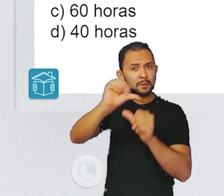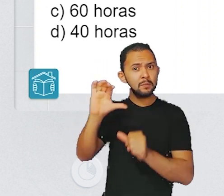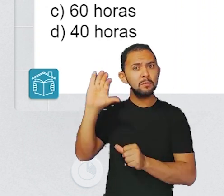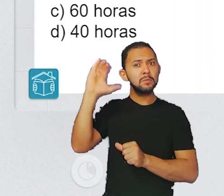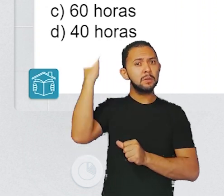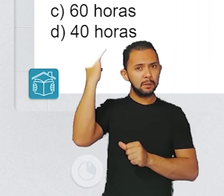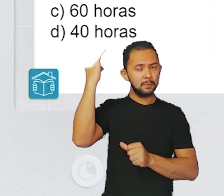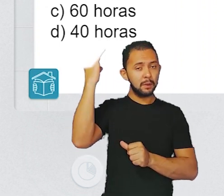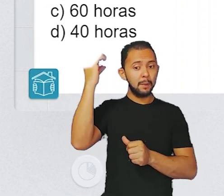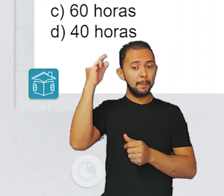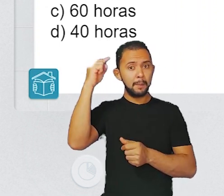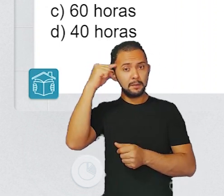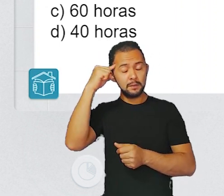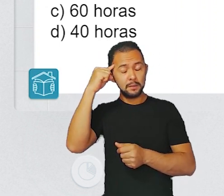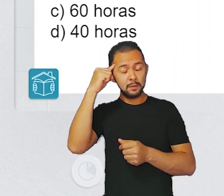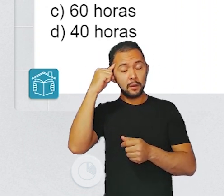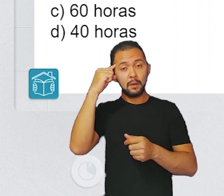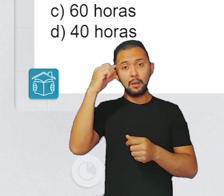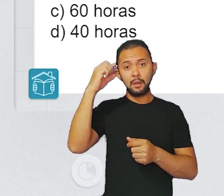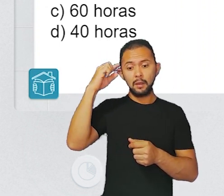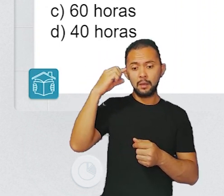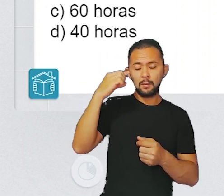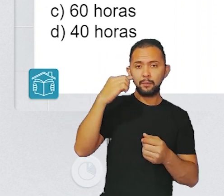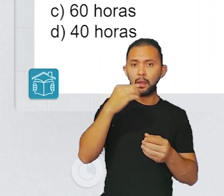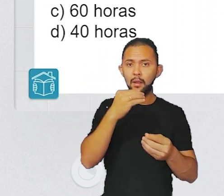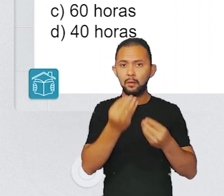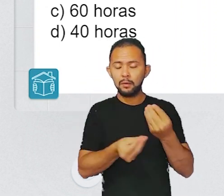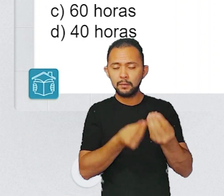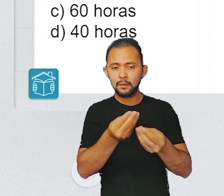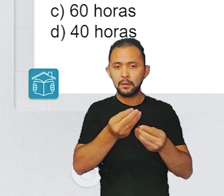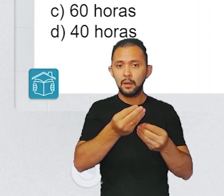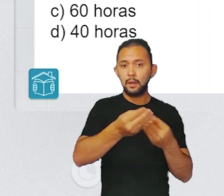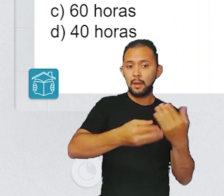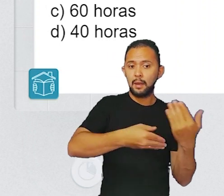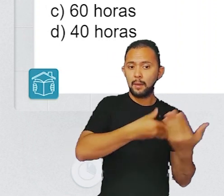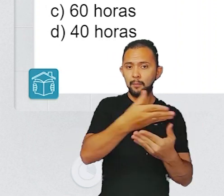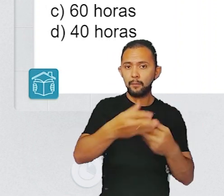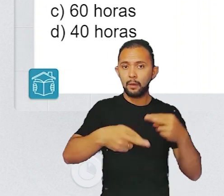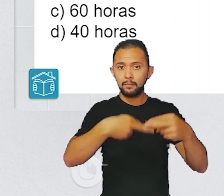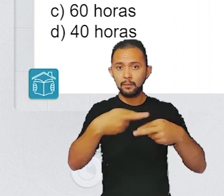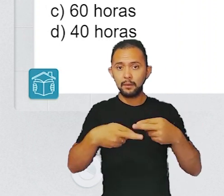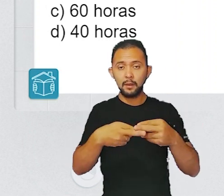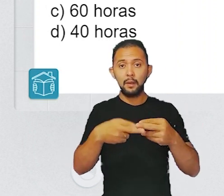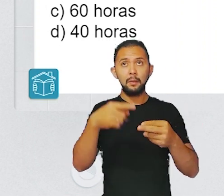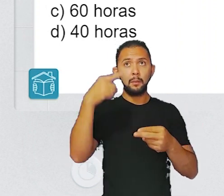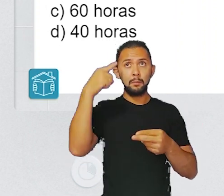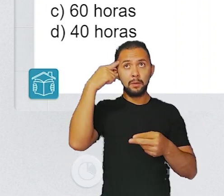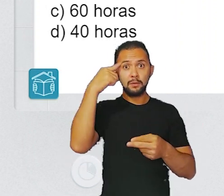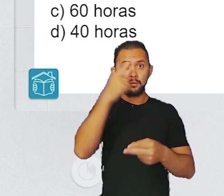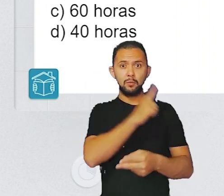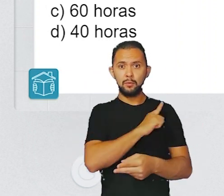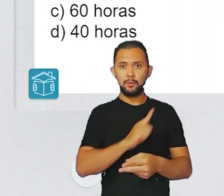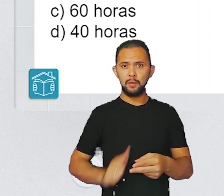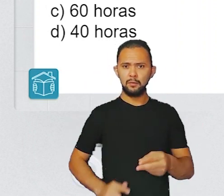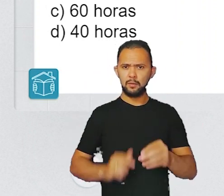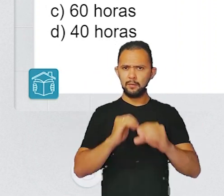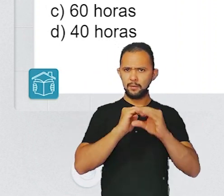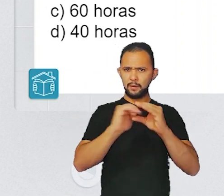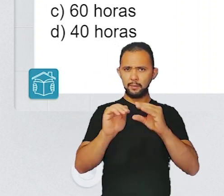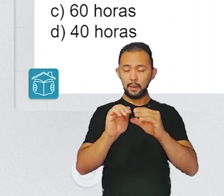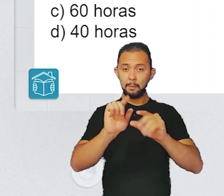mais sustentável, o governo de um país decidiu vincular uma propaganda nas 3 principais emissoras de